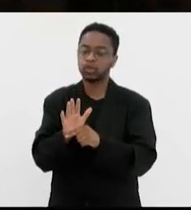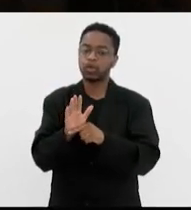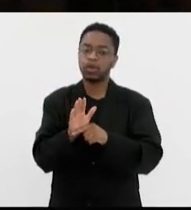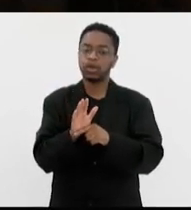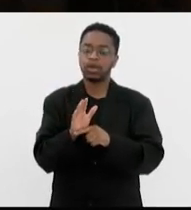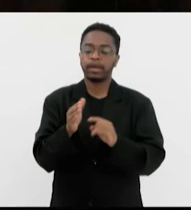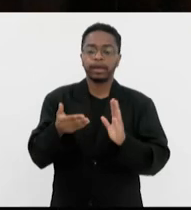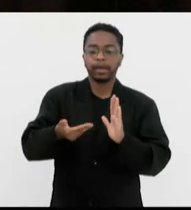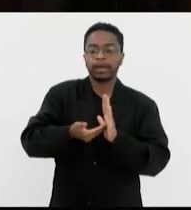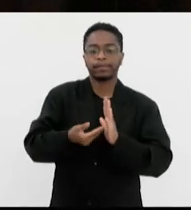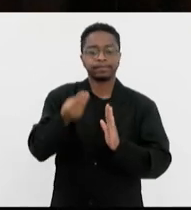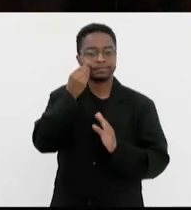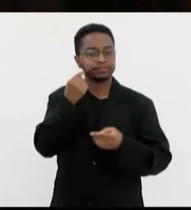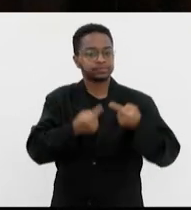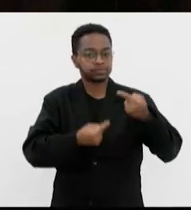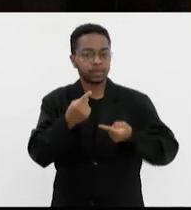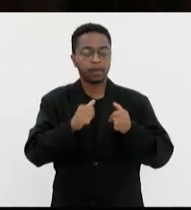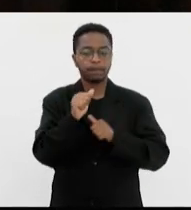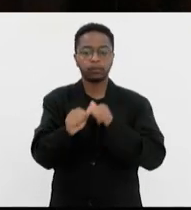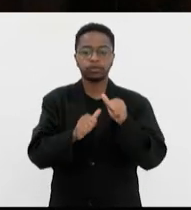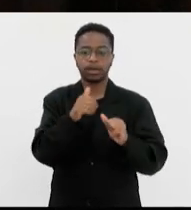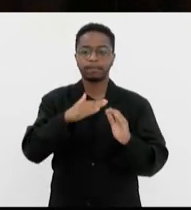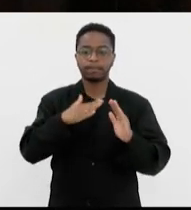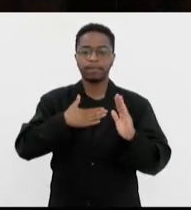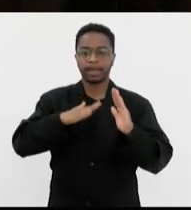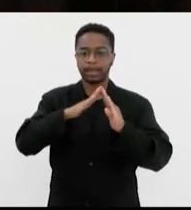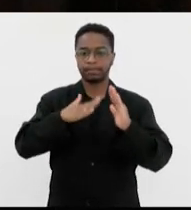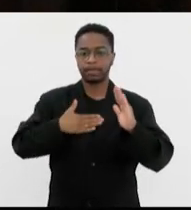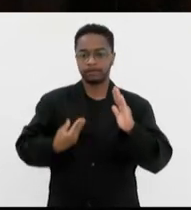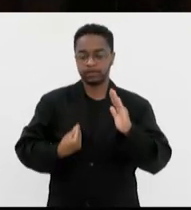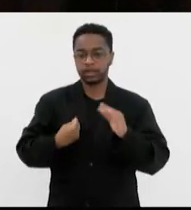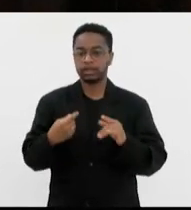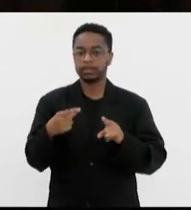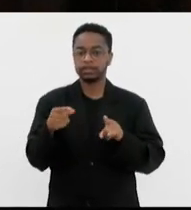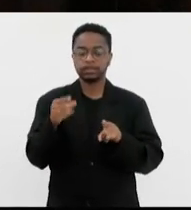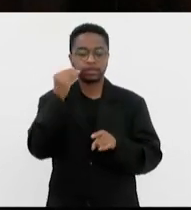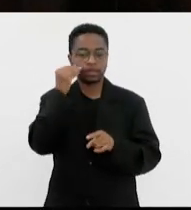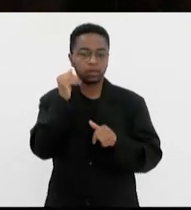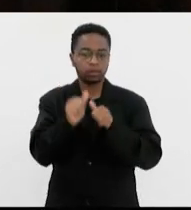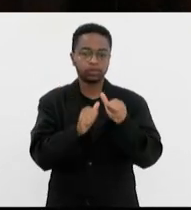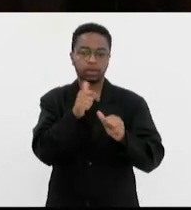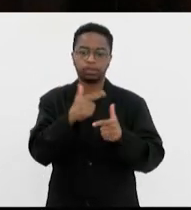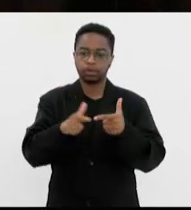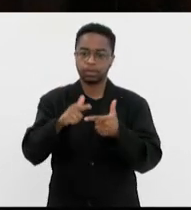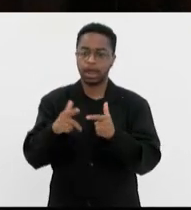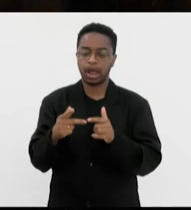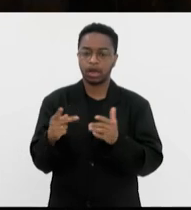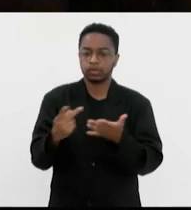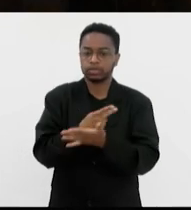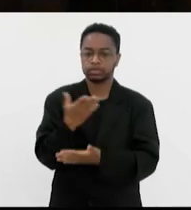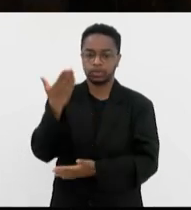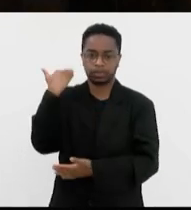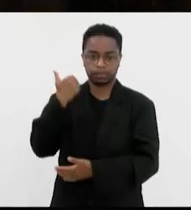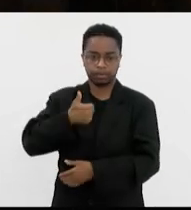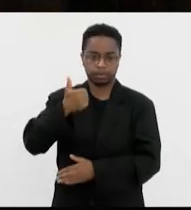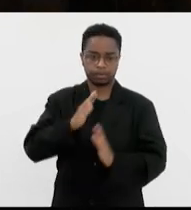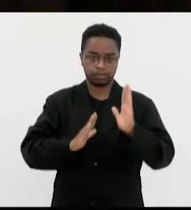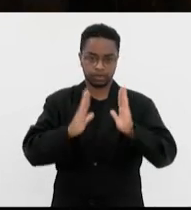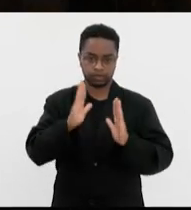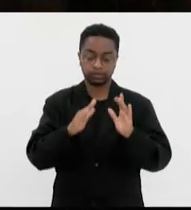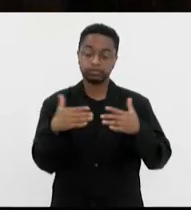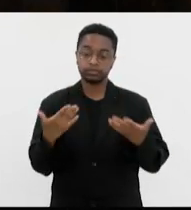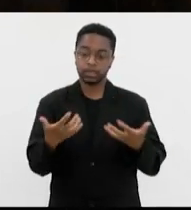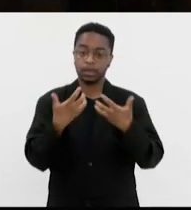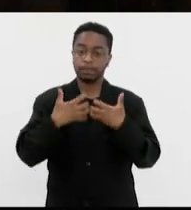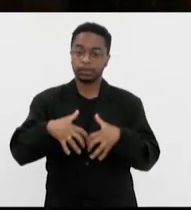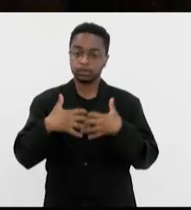nessa discussão para que o Minha Casa Minha Vida mudasse, inclusive, esses problemas que aconteceram na primeira edição. Então,